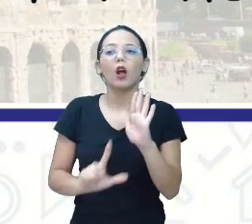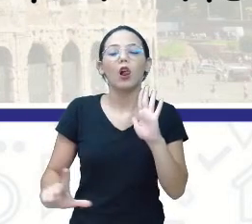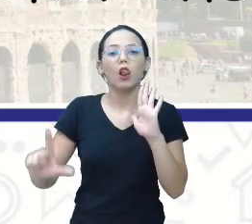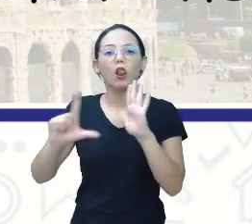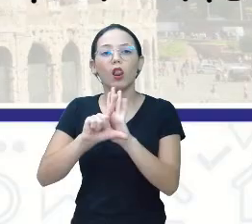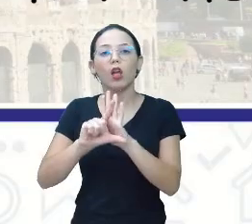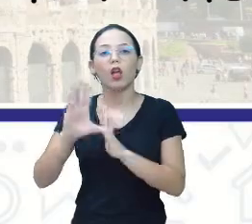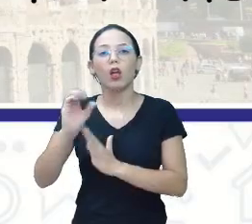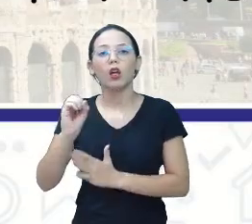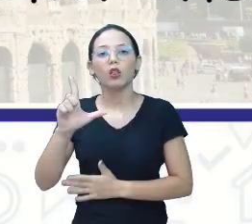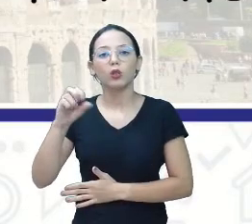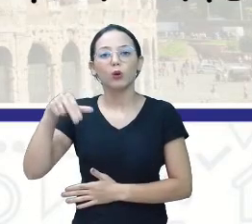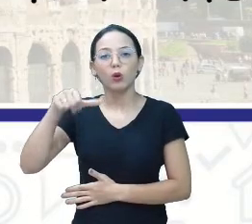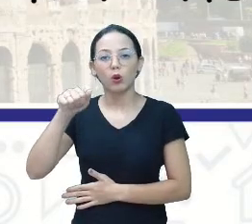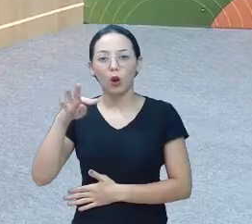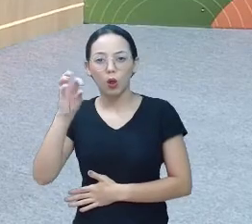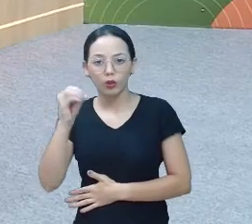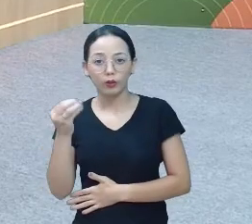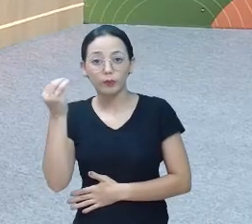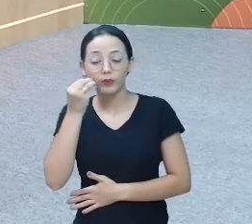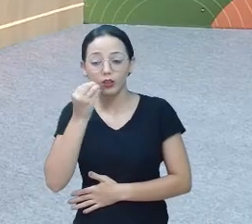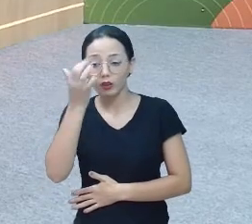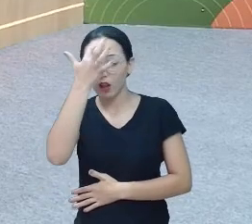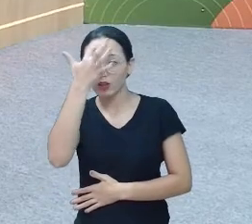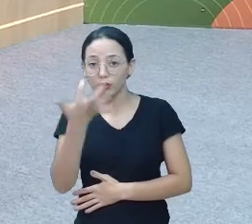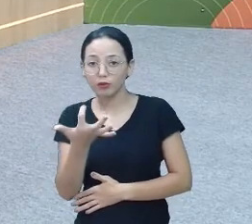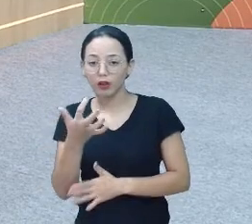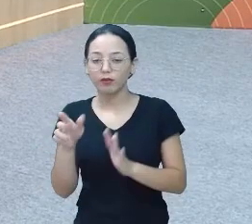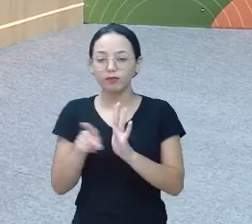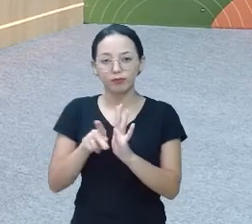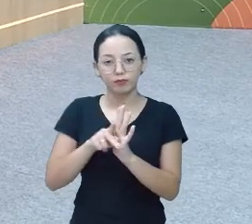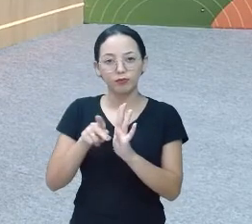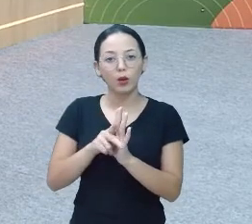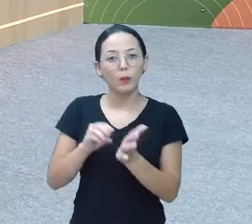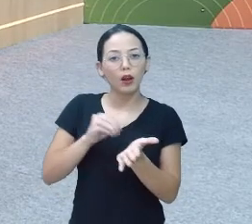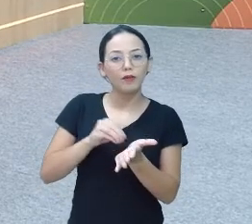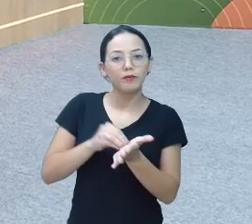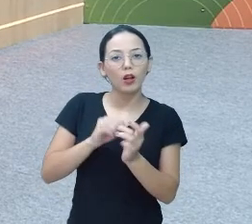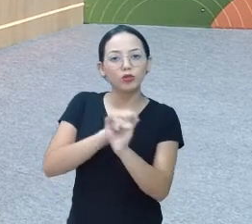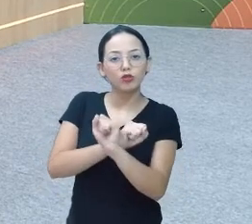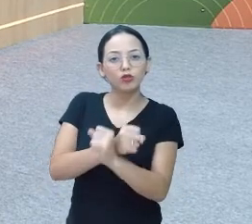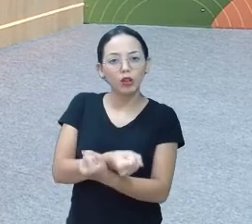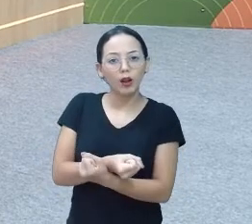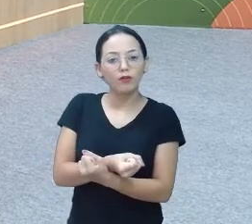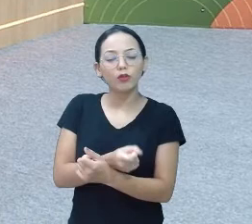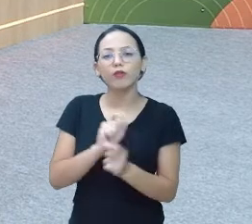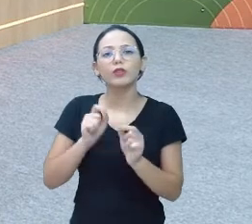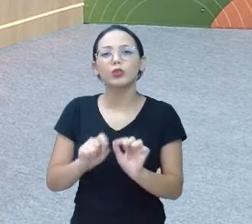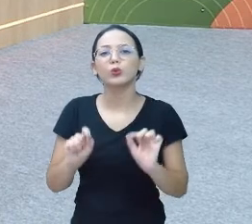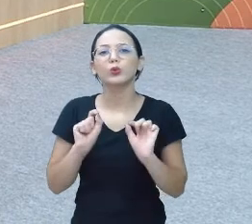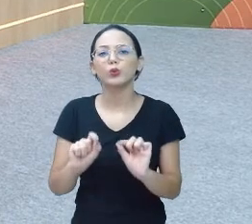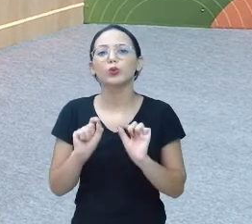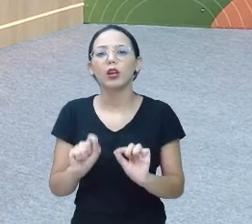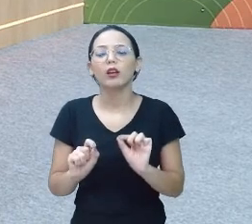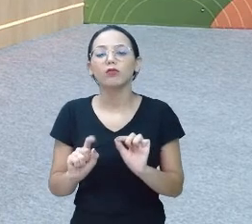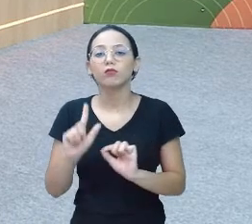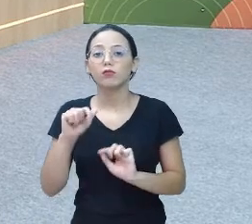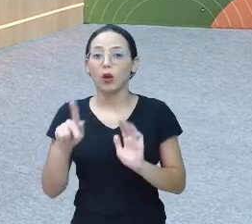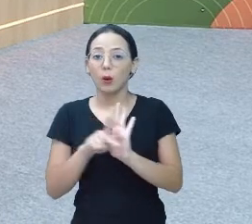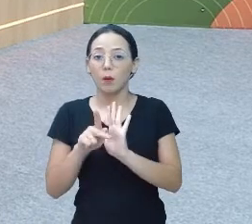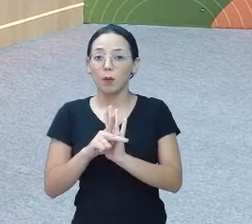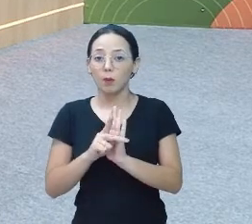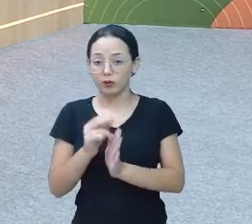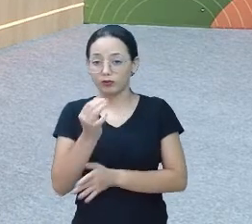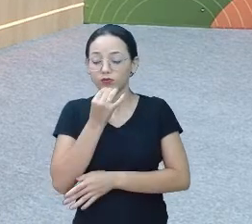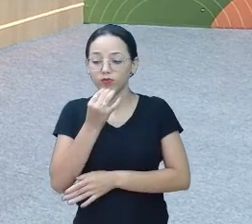o quê? Tentando resolver a carência, né, da falta de escravos, o que é que ele faz? Aqueles